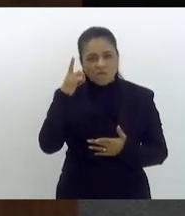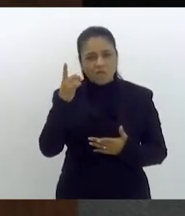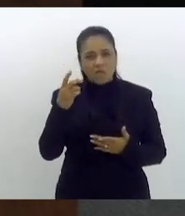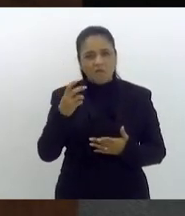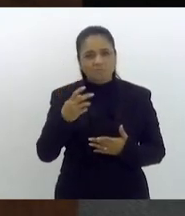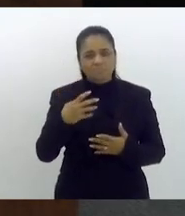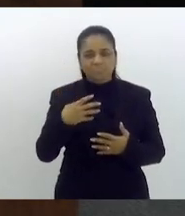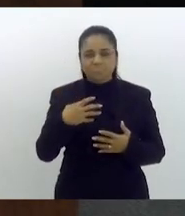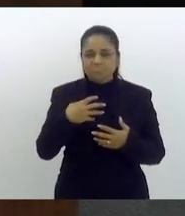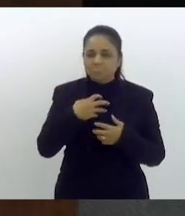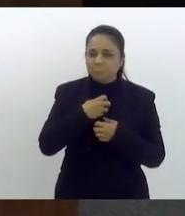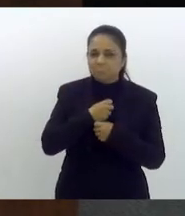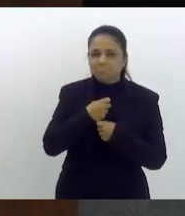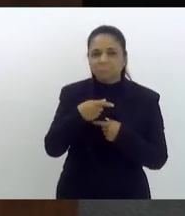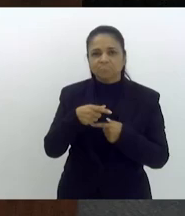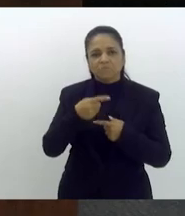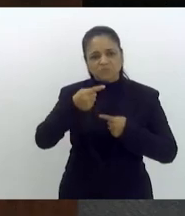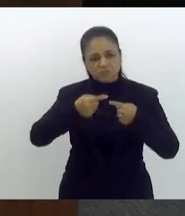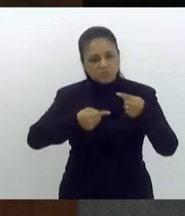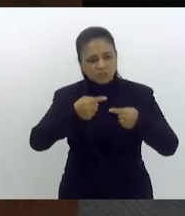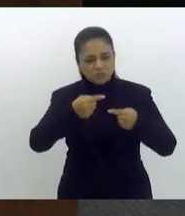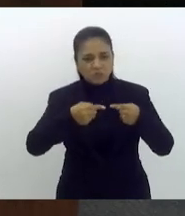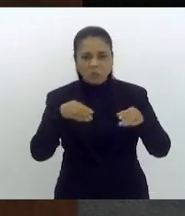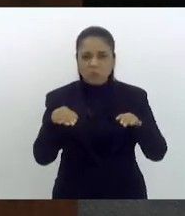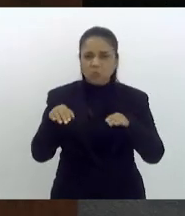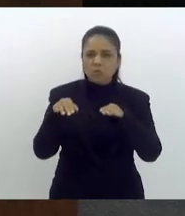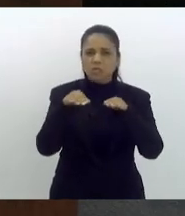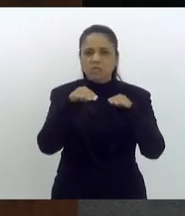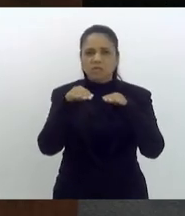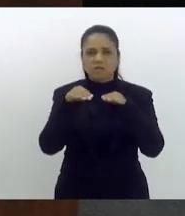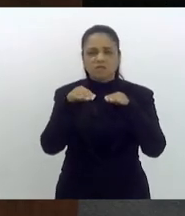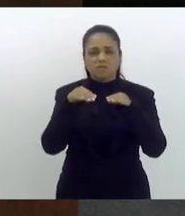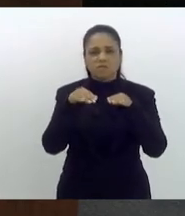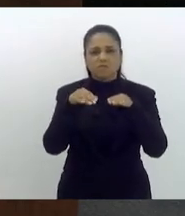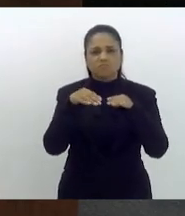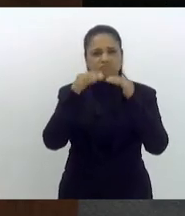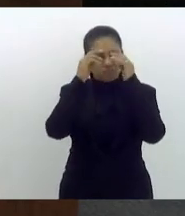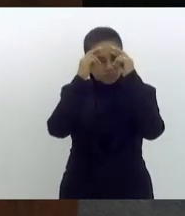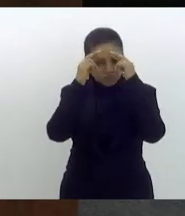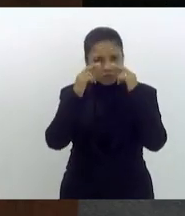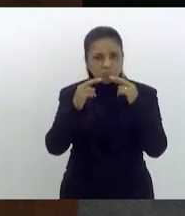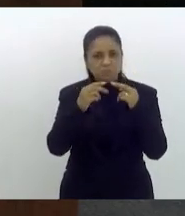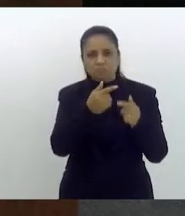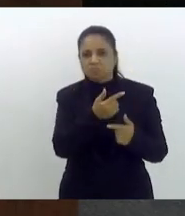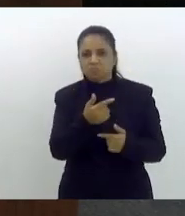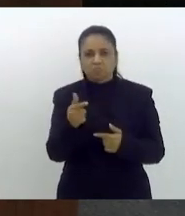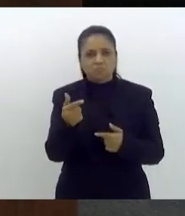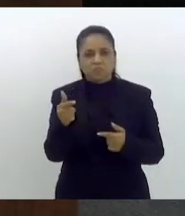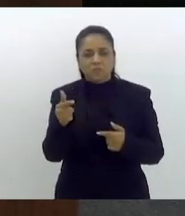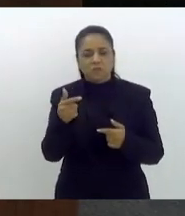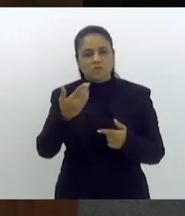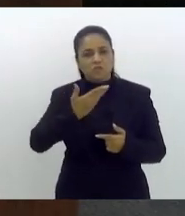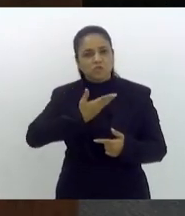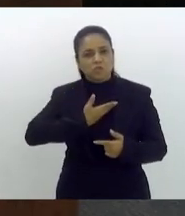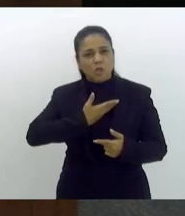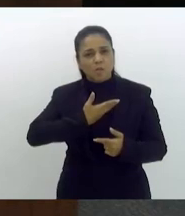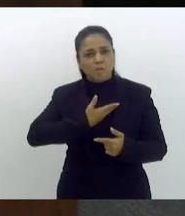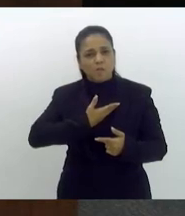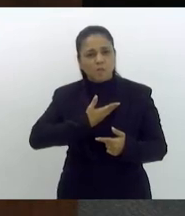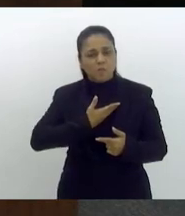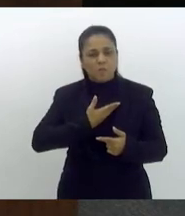das discussões que estão existindo aqui com desrespeito de colega para